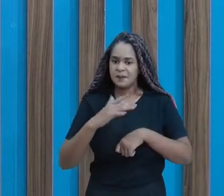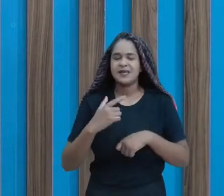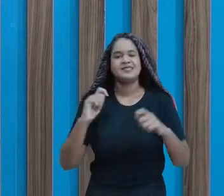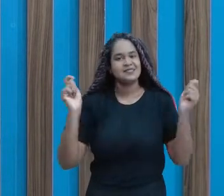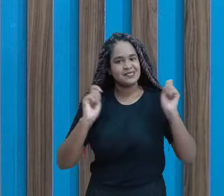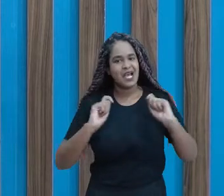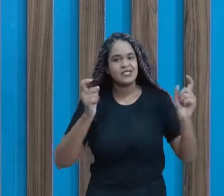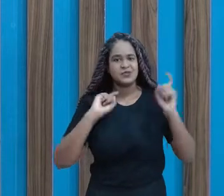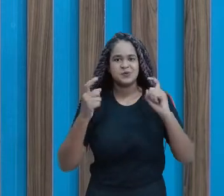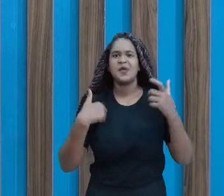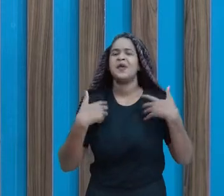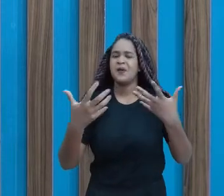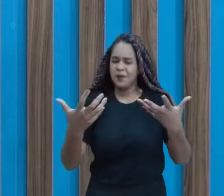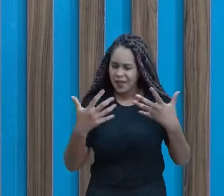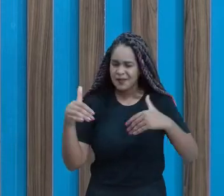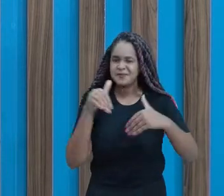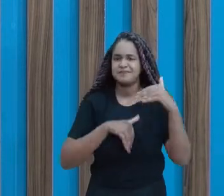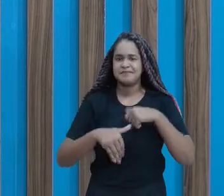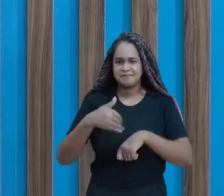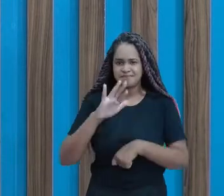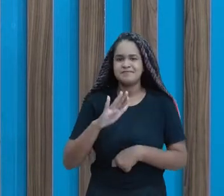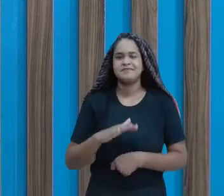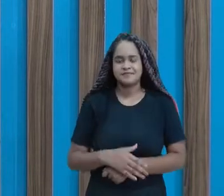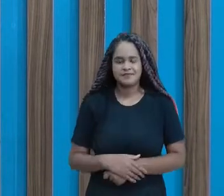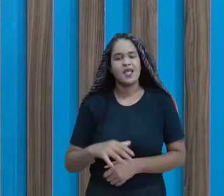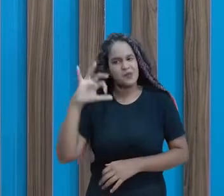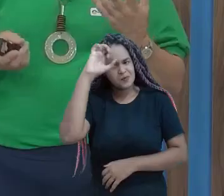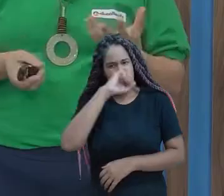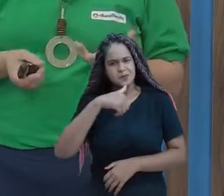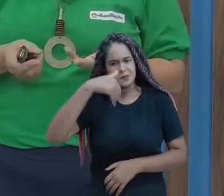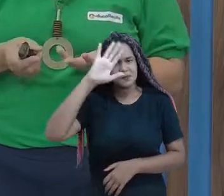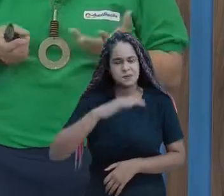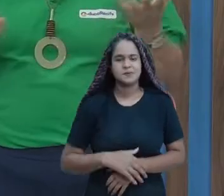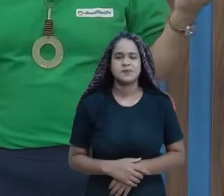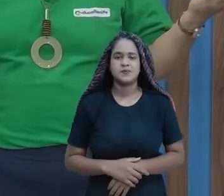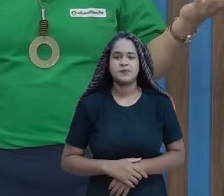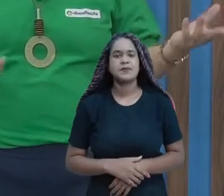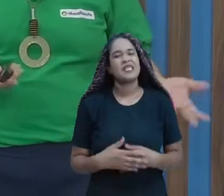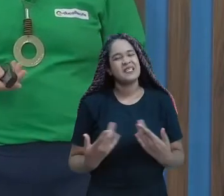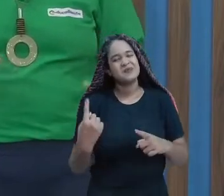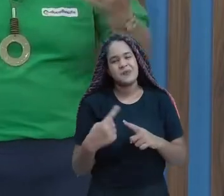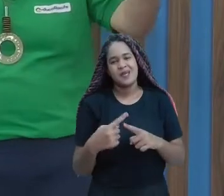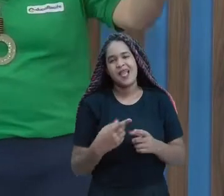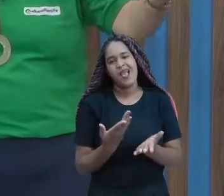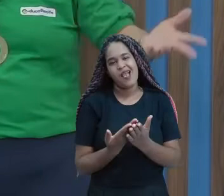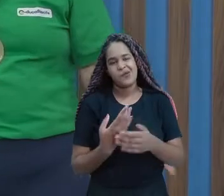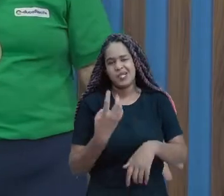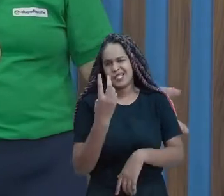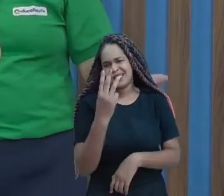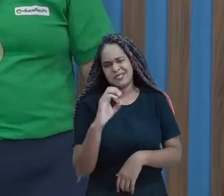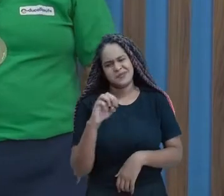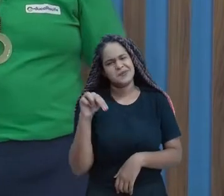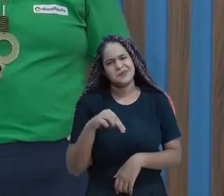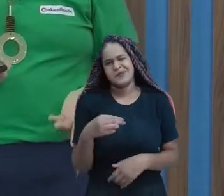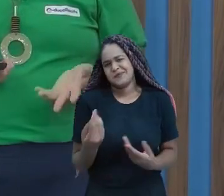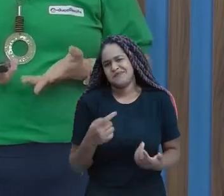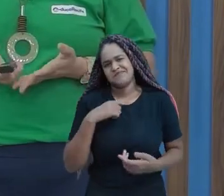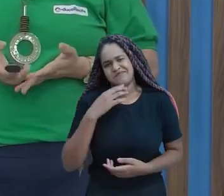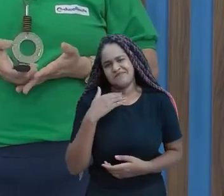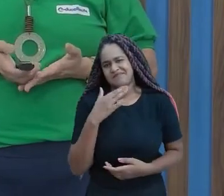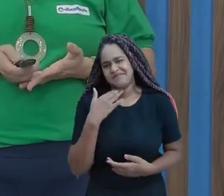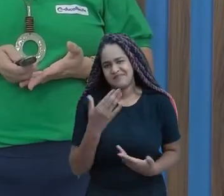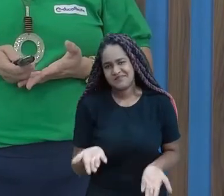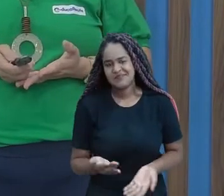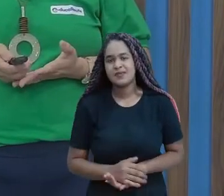meio corrido. Eu quero participar mais vezes aqui, para aprender mais. Porque a aula, 30 minutos, é verdade. Dá para nada. Mas bora lá.